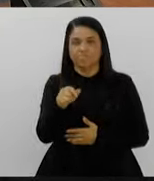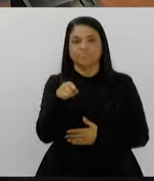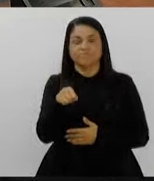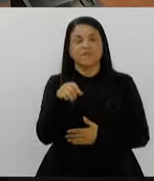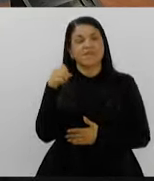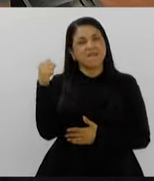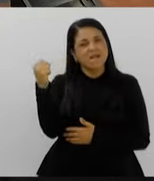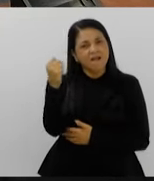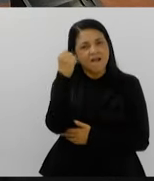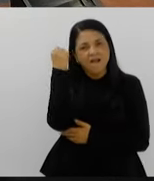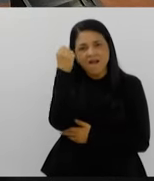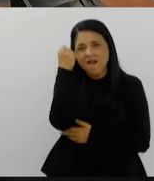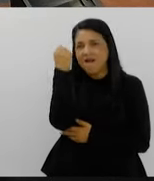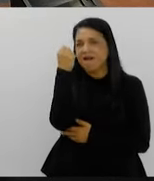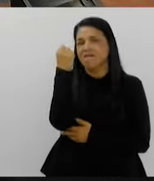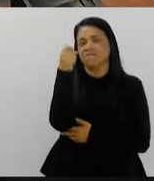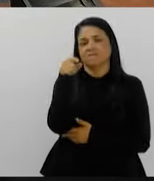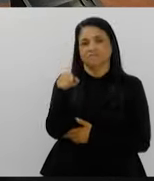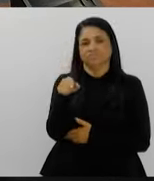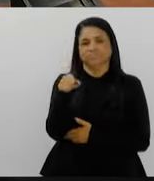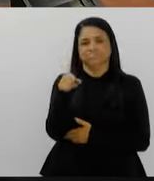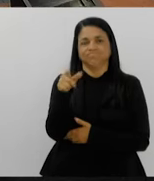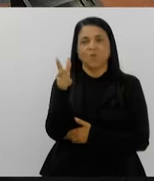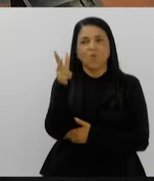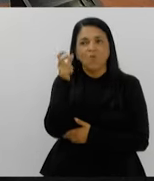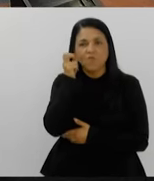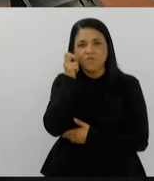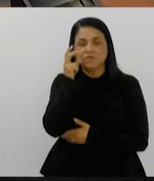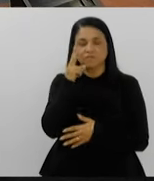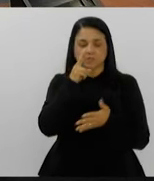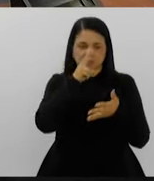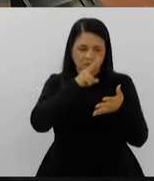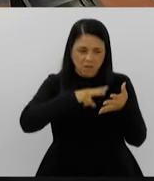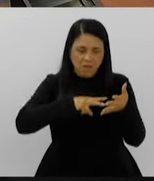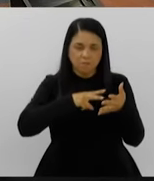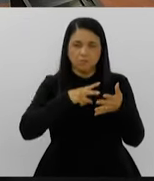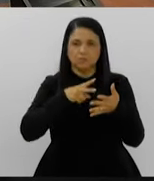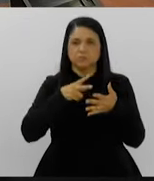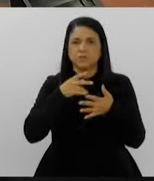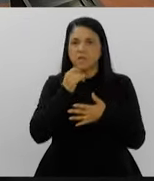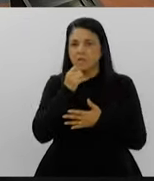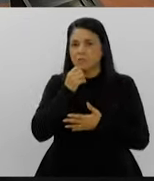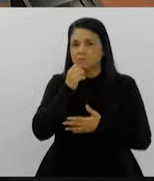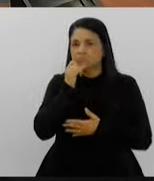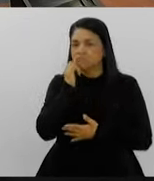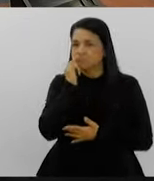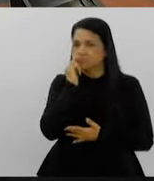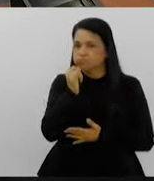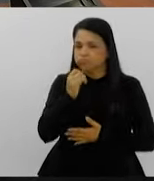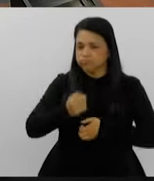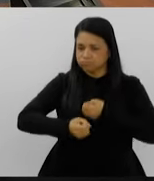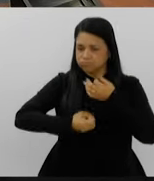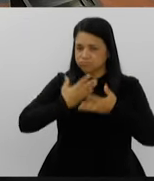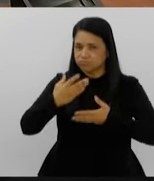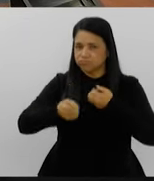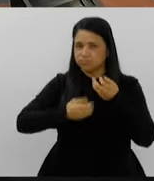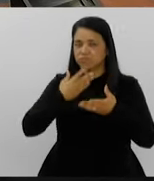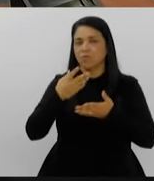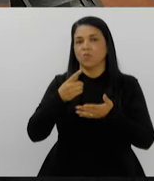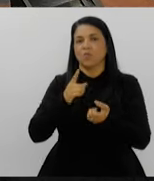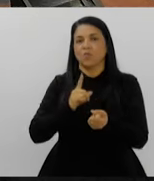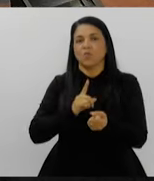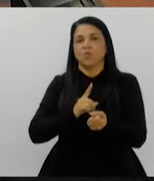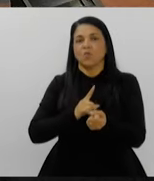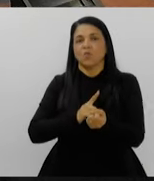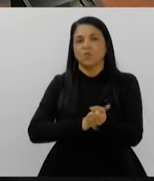gravíssimo o que nós ouvimos e lemos, as declarações do nervosinho da Odebrecht para com a